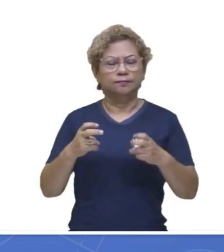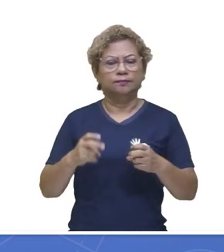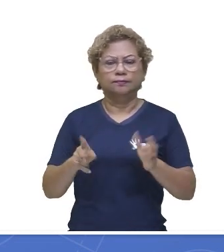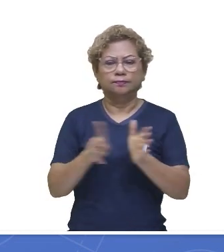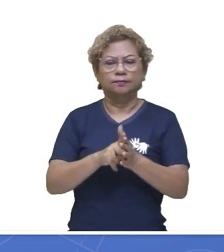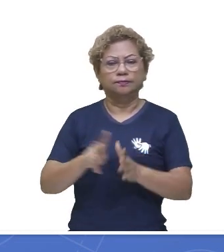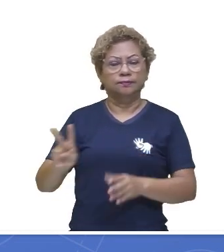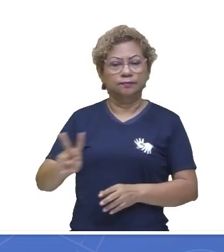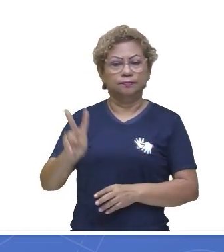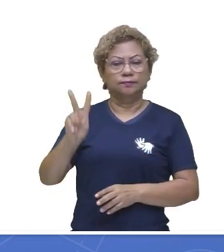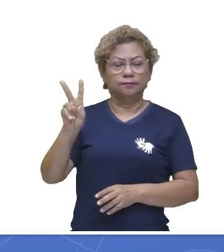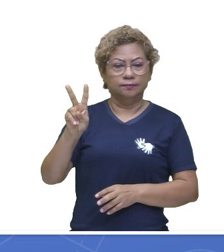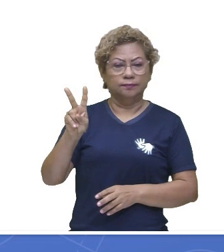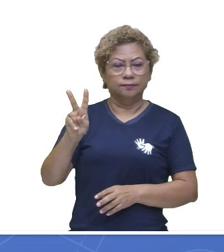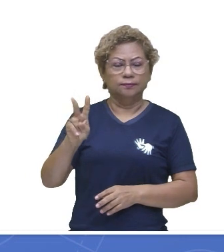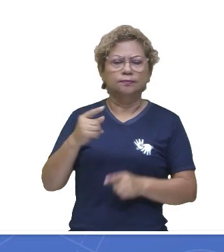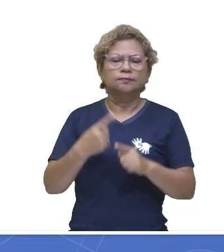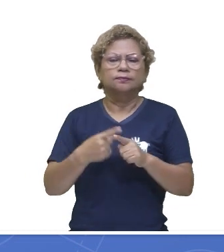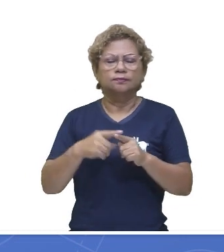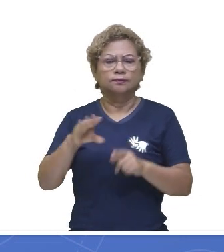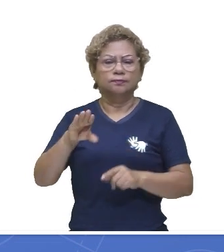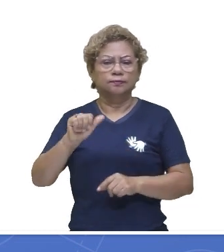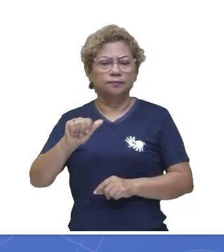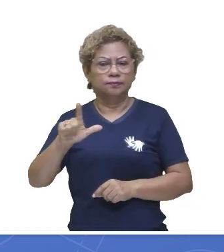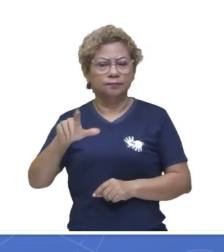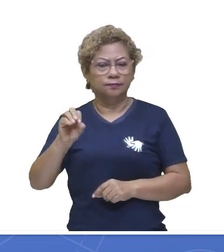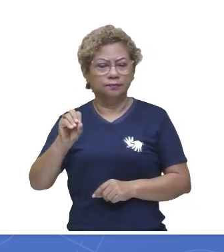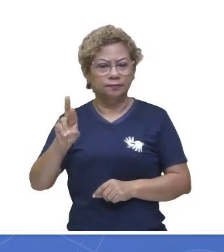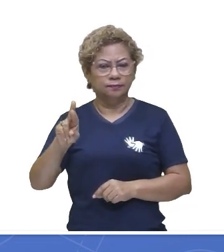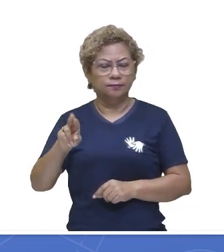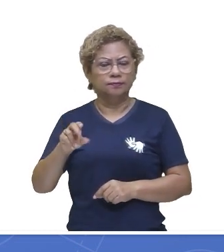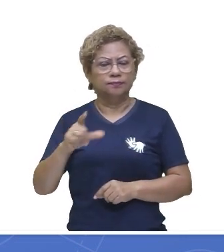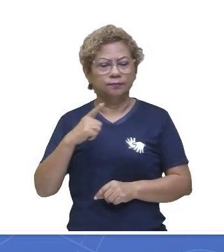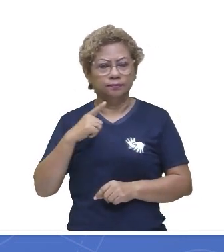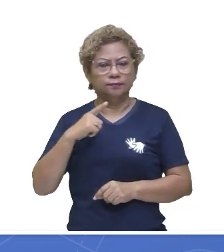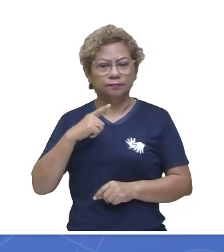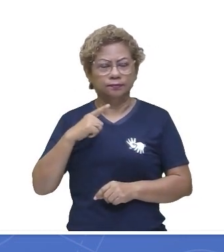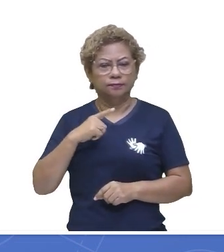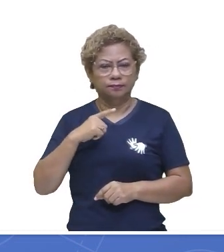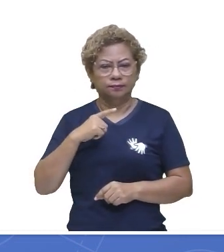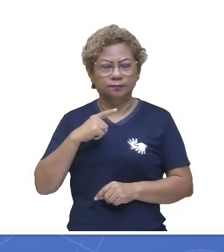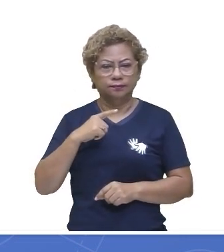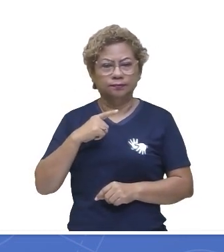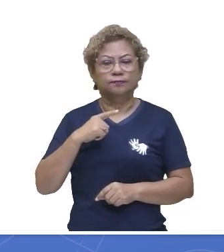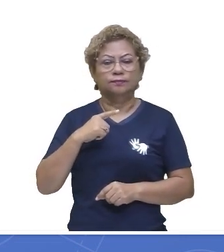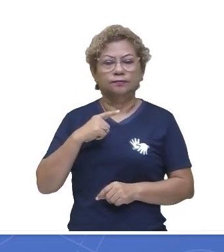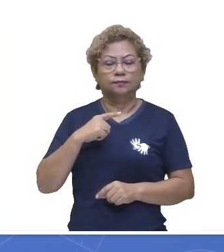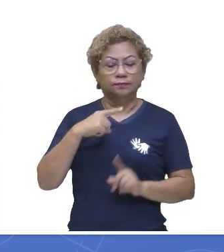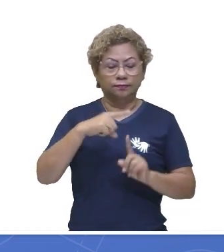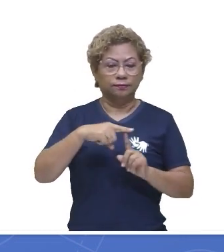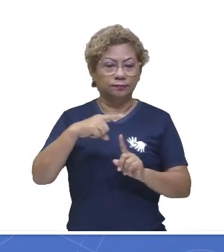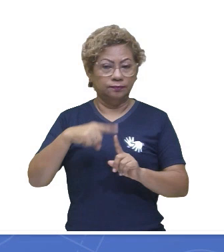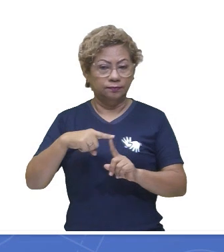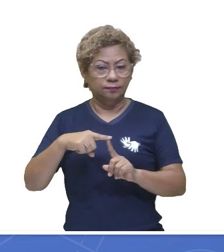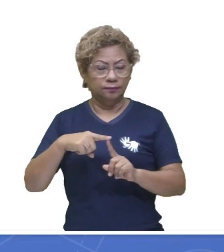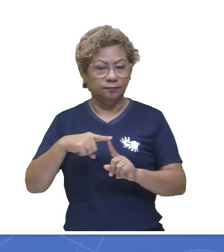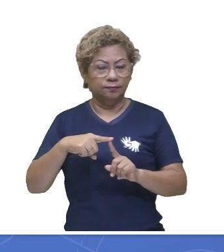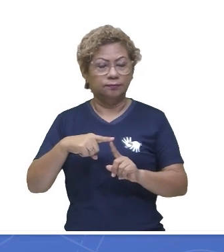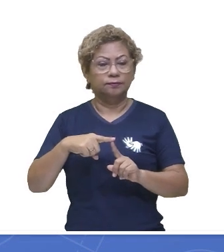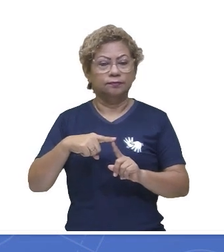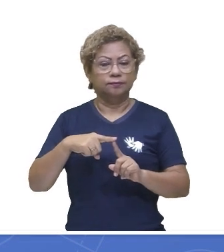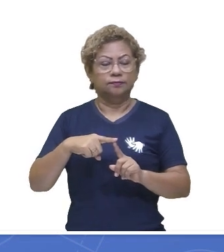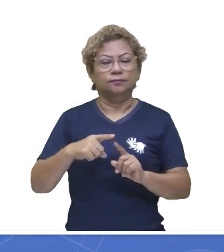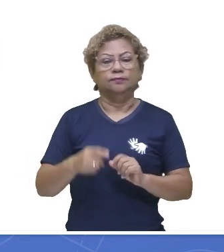específico, porque o calor específico é uma característica de cada substância, de cada material. Então veja que é fácil a gente